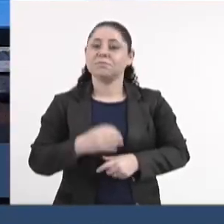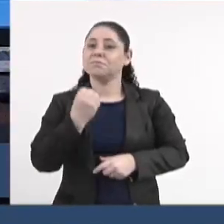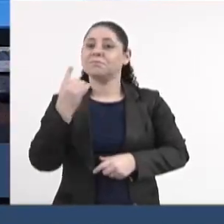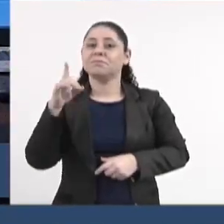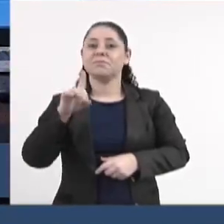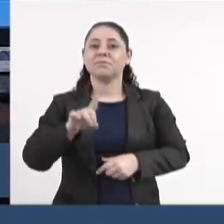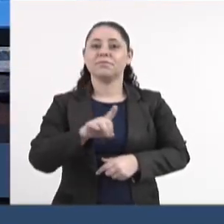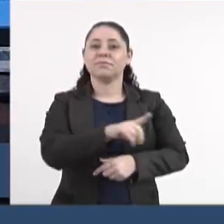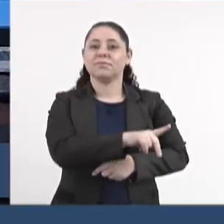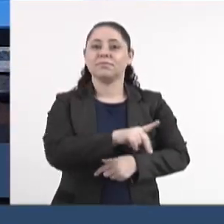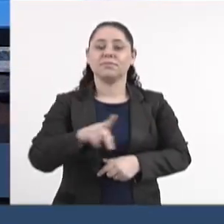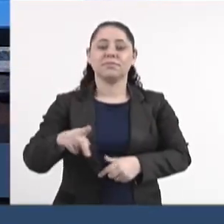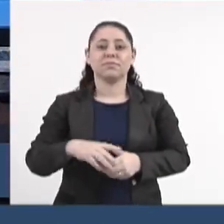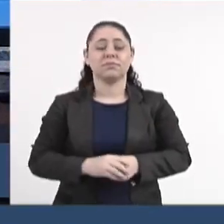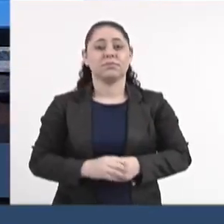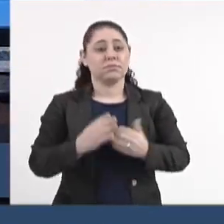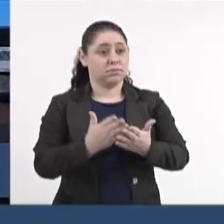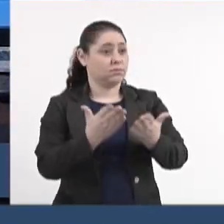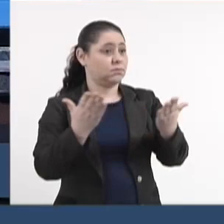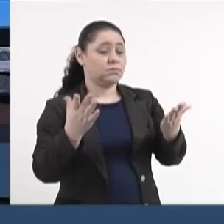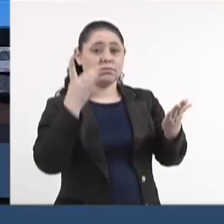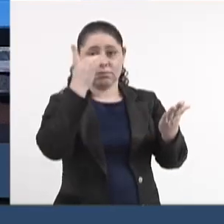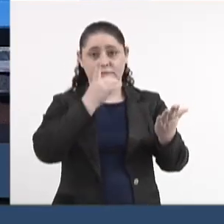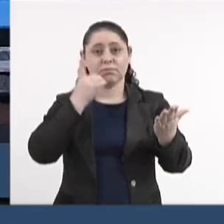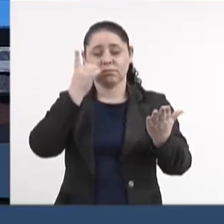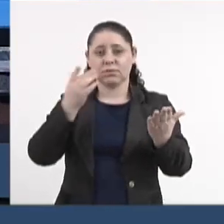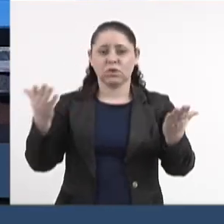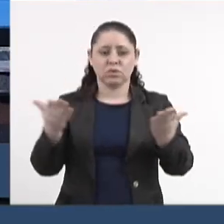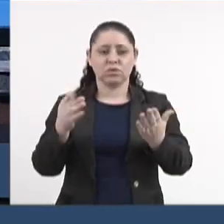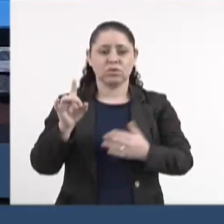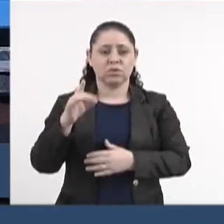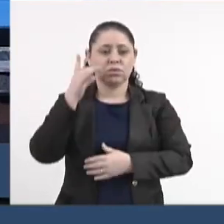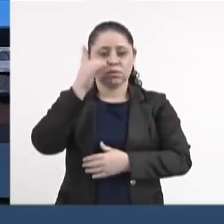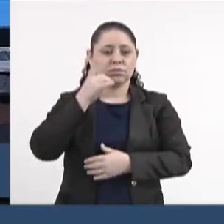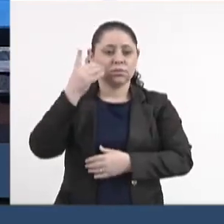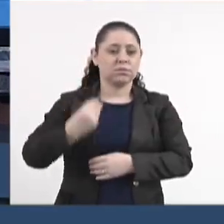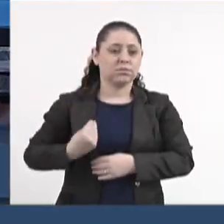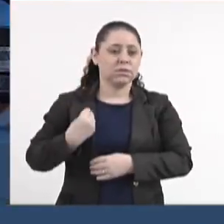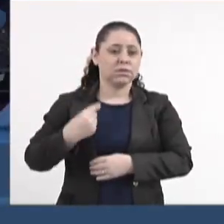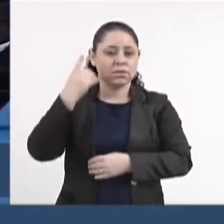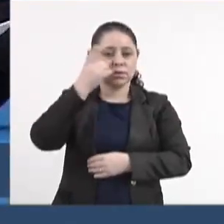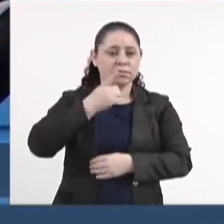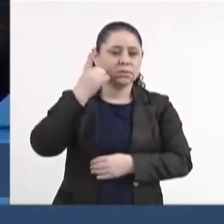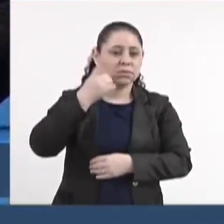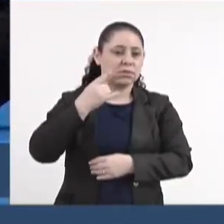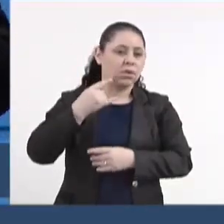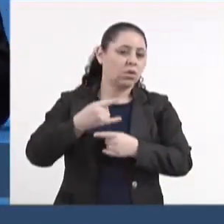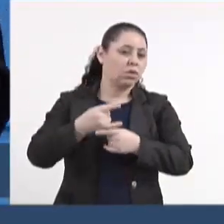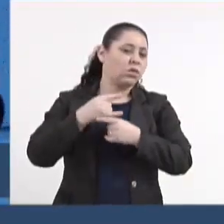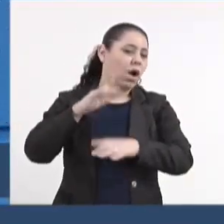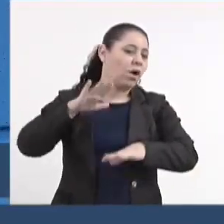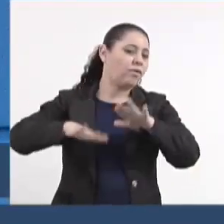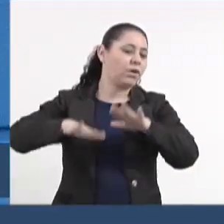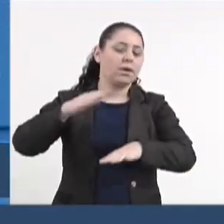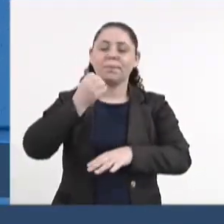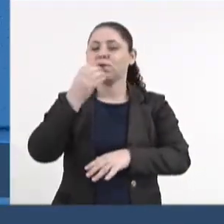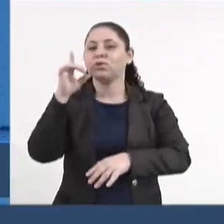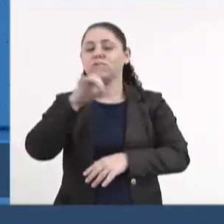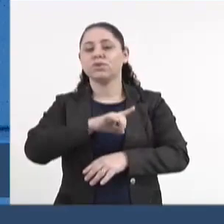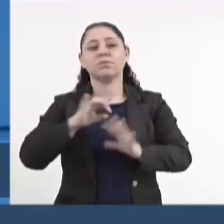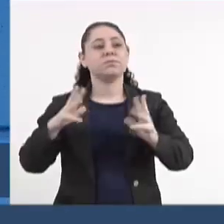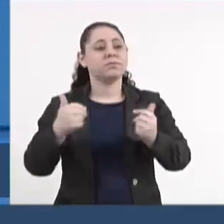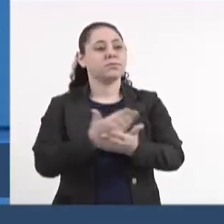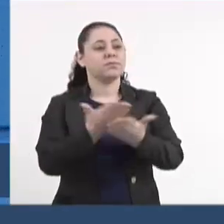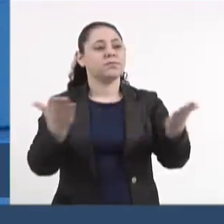Bom dia, presidente. Bom dia, nobres deputados. Hoje só os deputados aqui presentes, as deputadas talvez estejam online. Então, bom dia a todos e